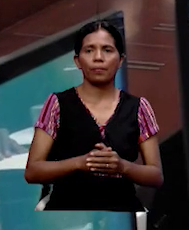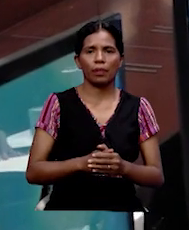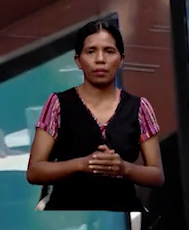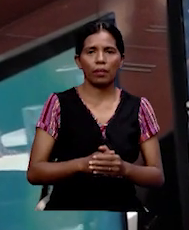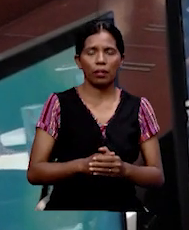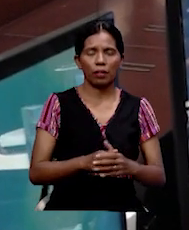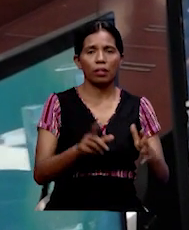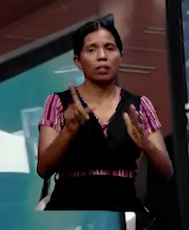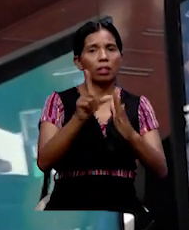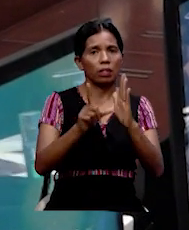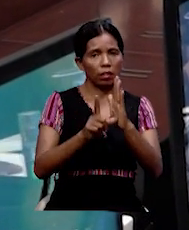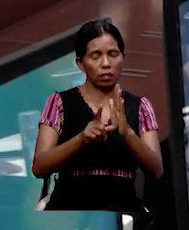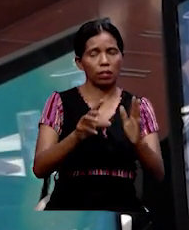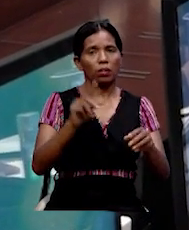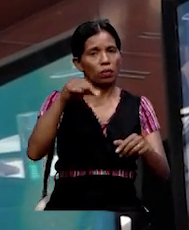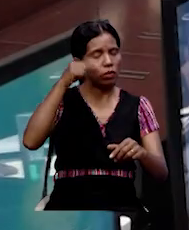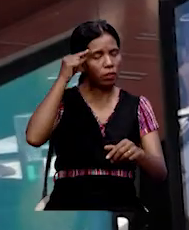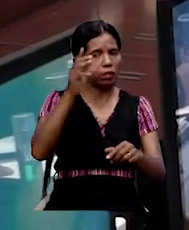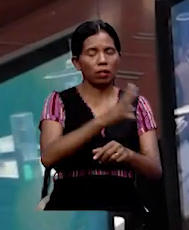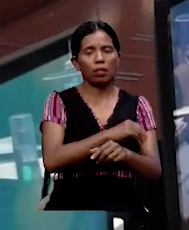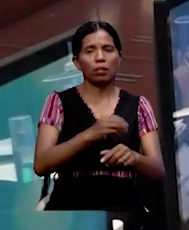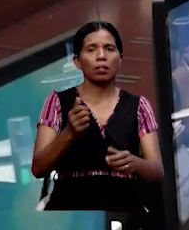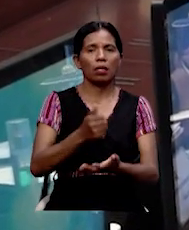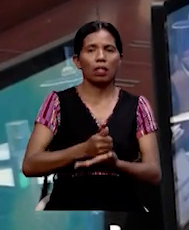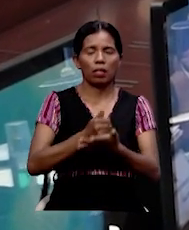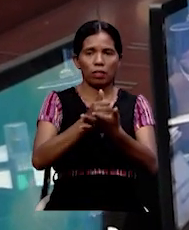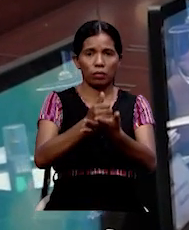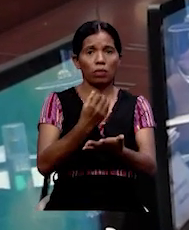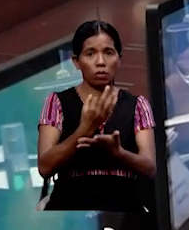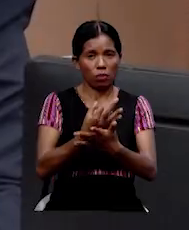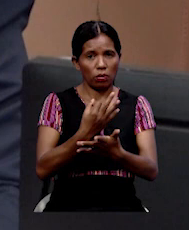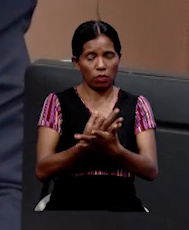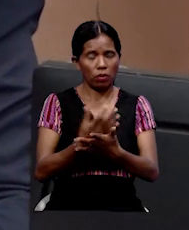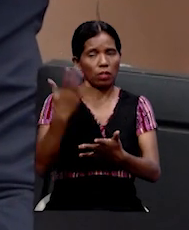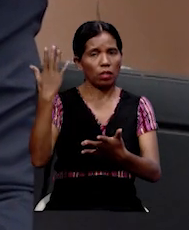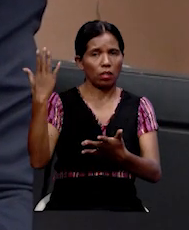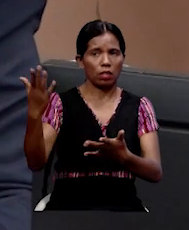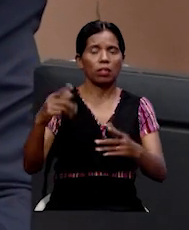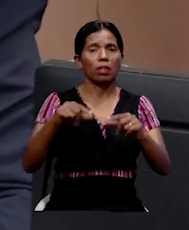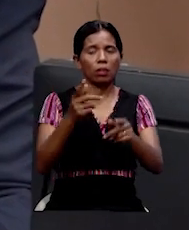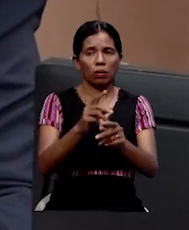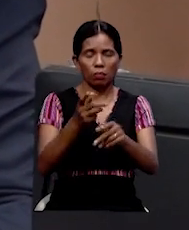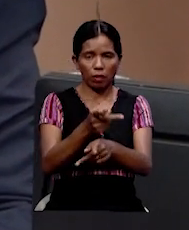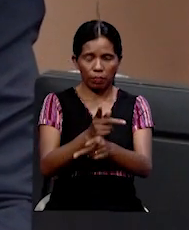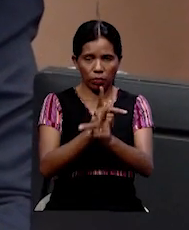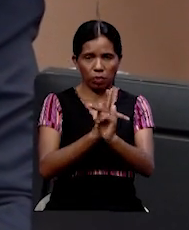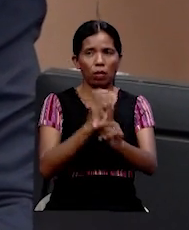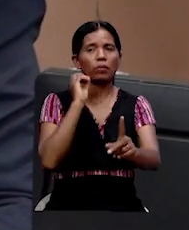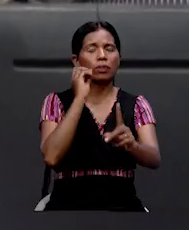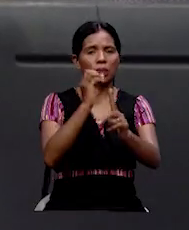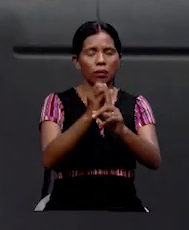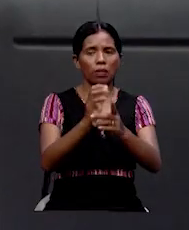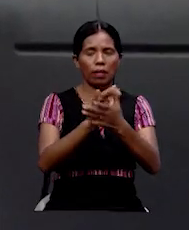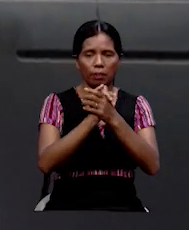né, governo se imobiliza a assistência financeira necessária e a forma de empréstimo com o objetivo